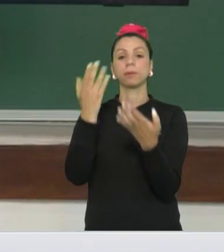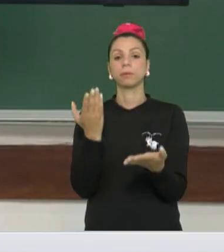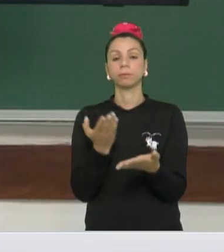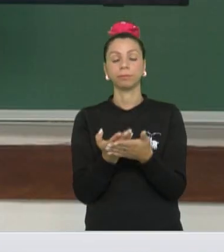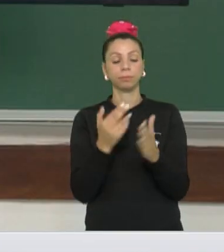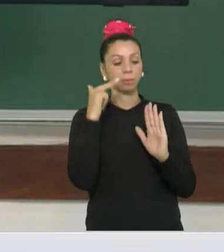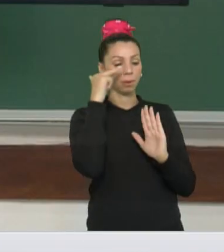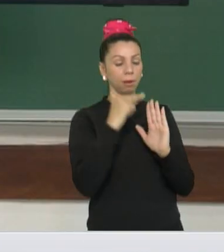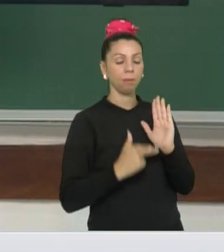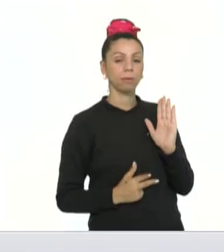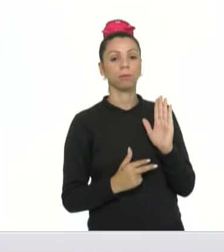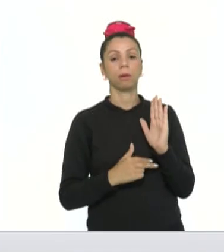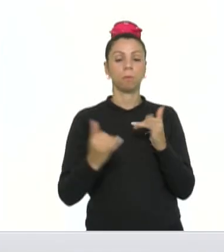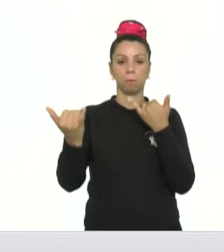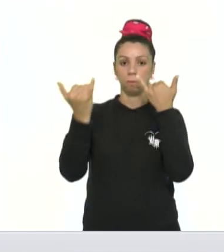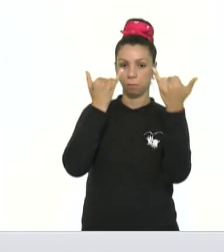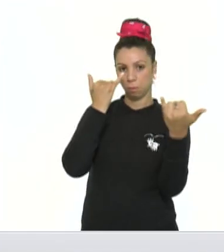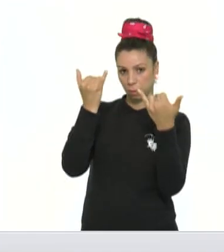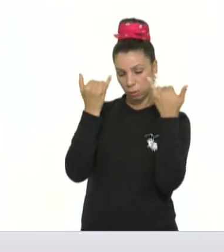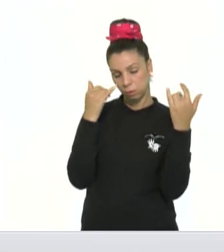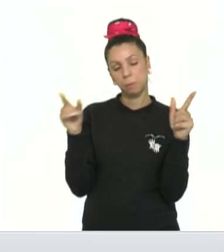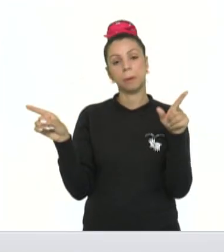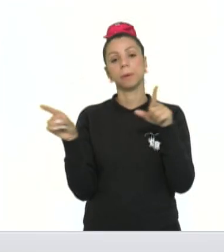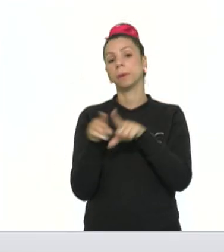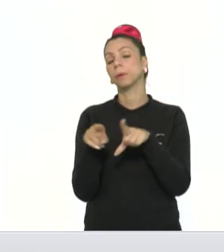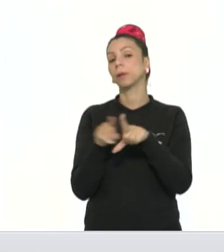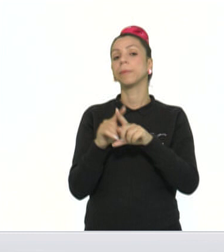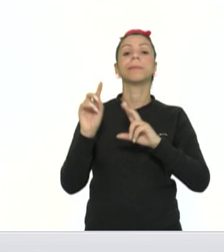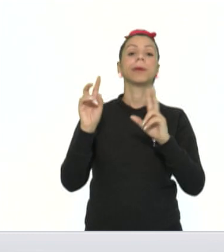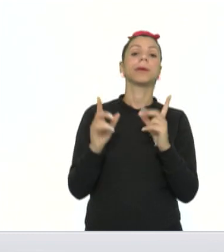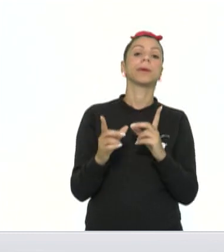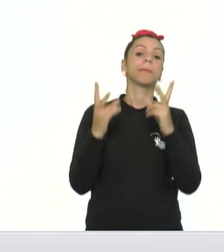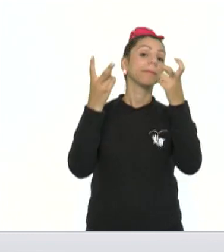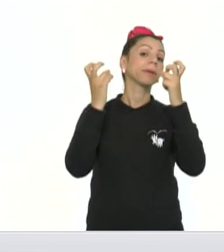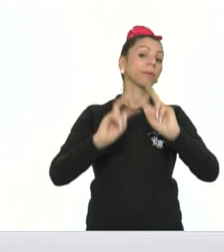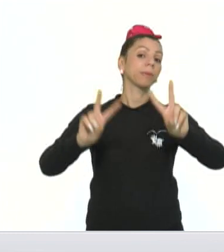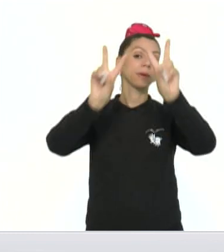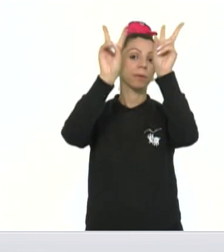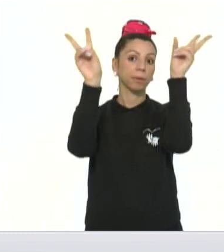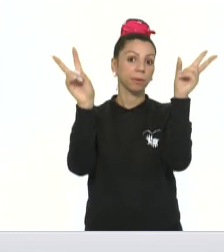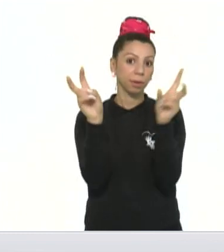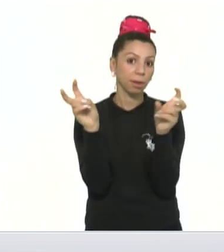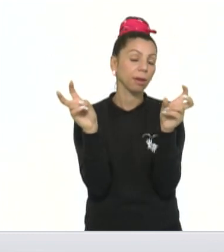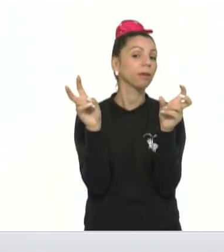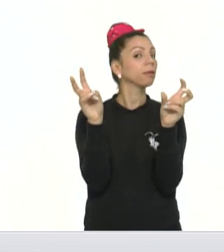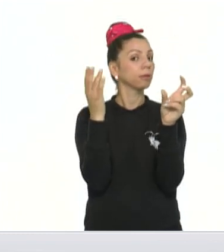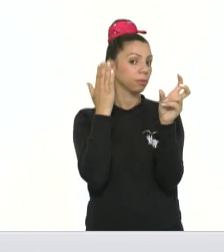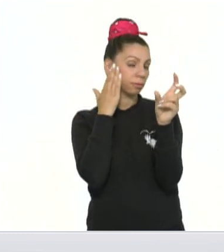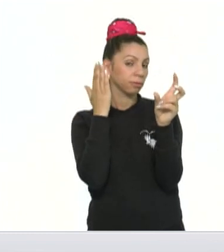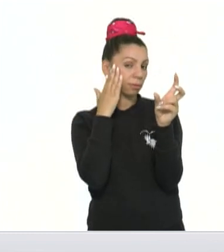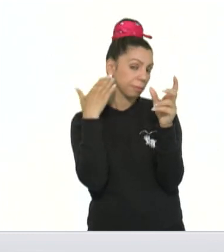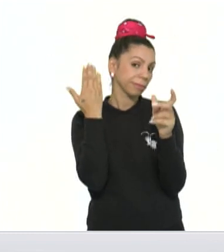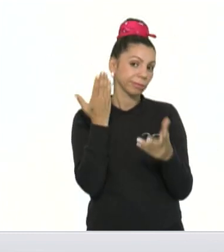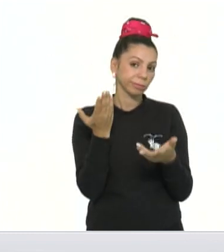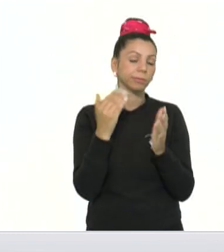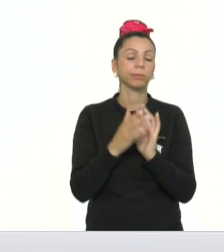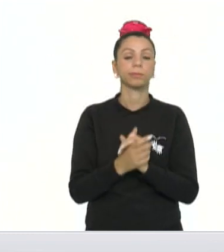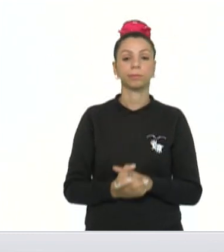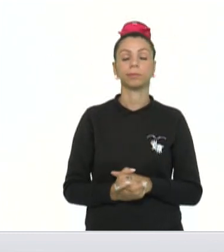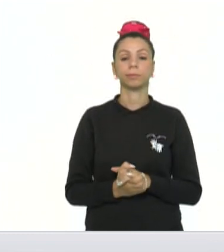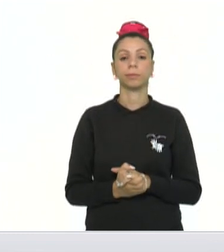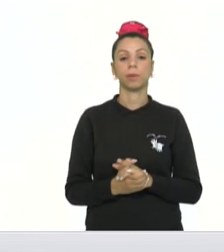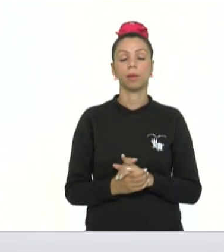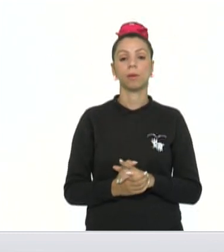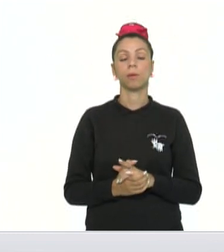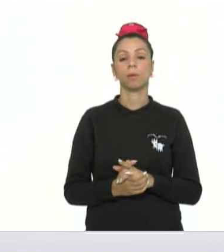texto informativo, identificar o tema do texto, que nós já sabemos do que trata, porque nós já falamos, né?